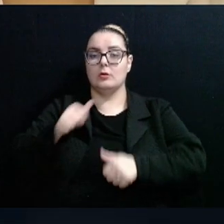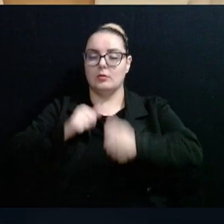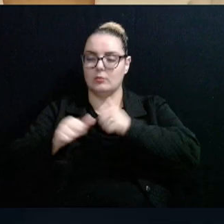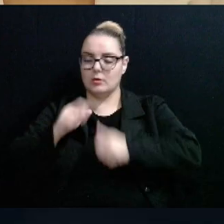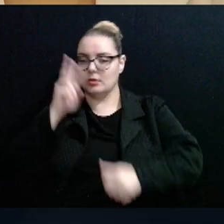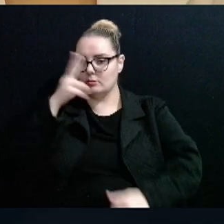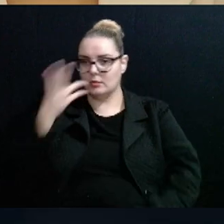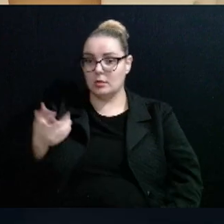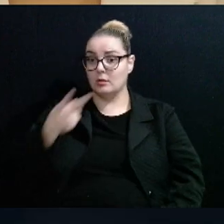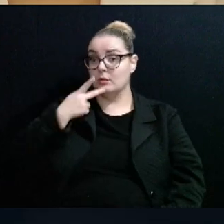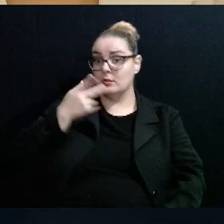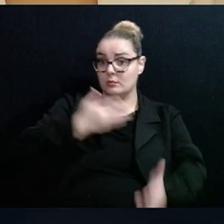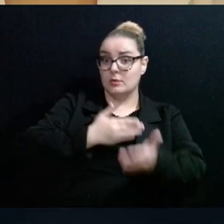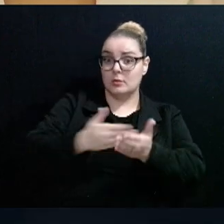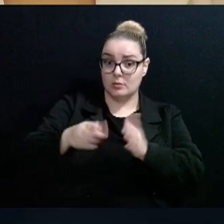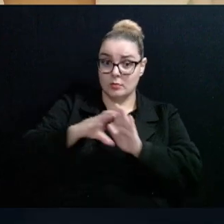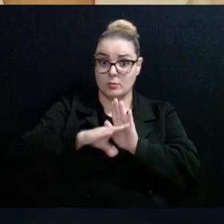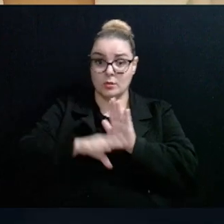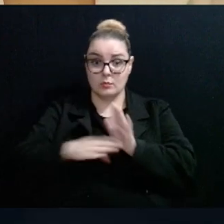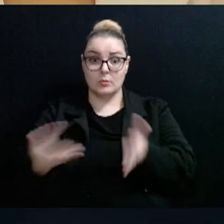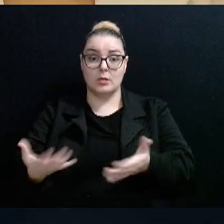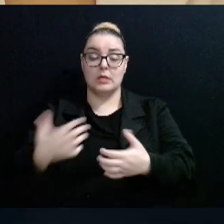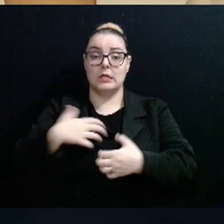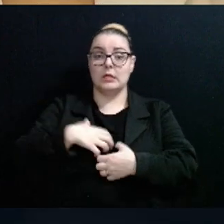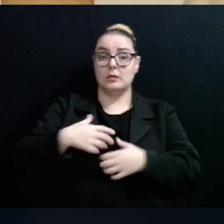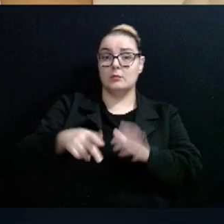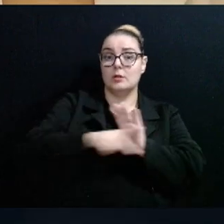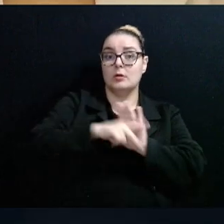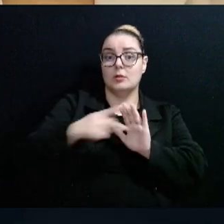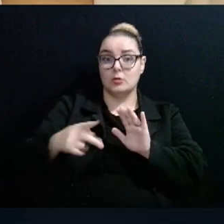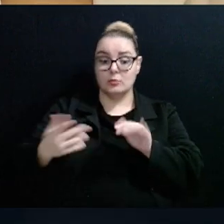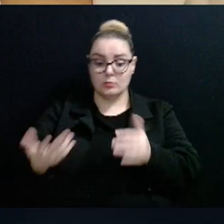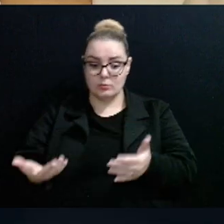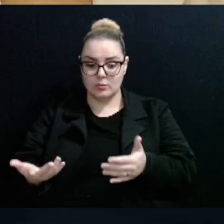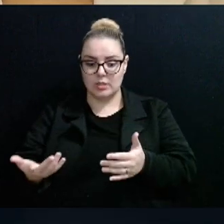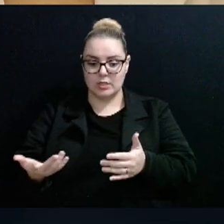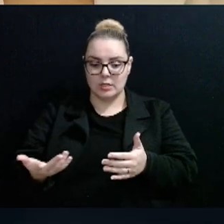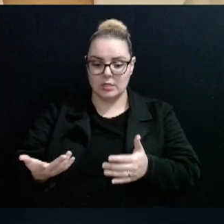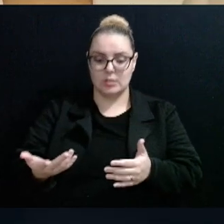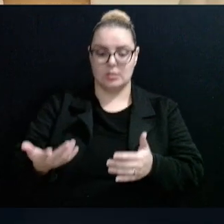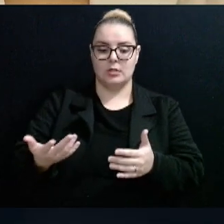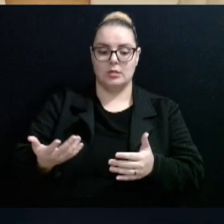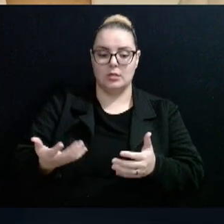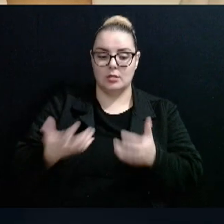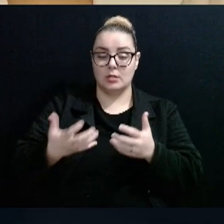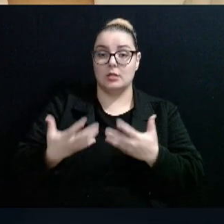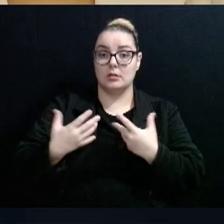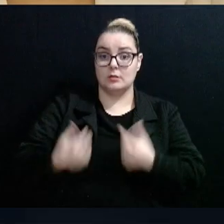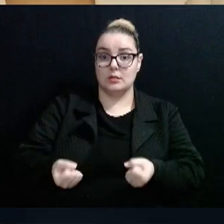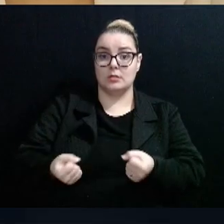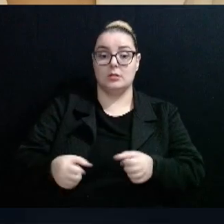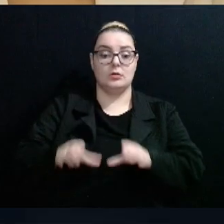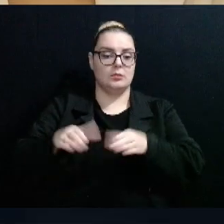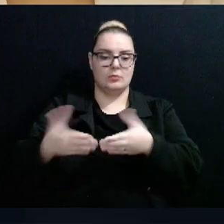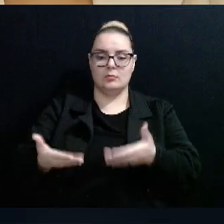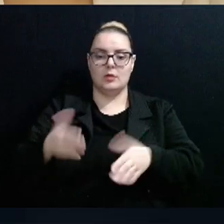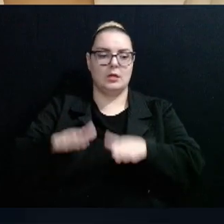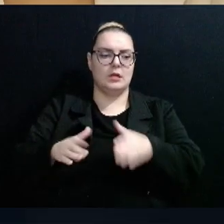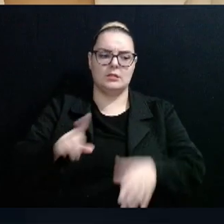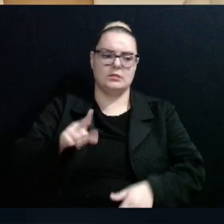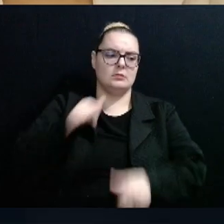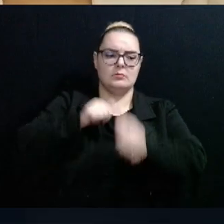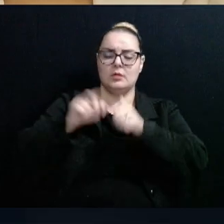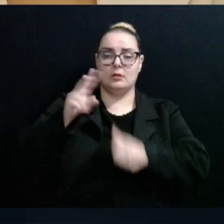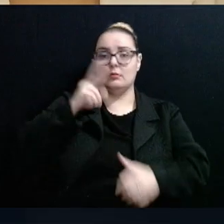do programa, a sensação do pertencimento, né? Eu querer ser aceito a um grupo, de repente eu nem bebo, mas o grupo inteiro